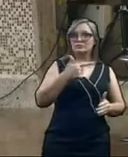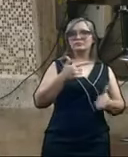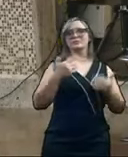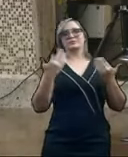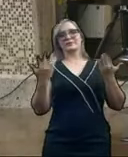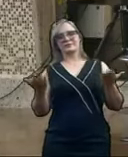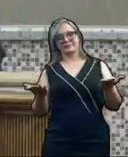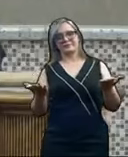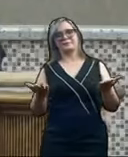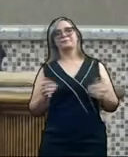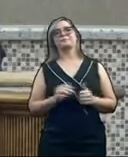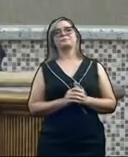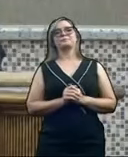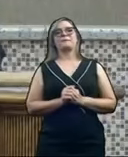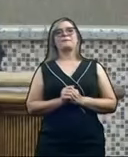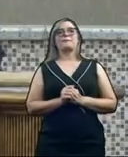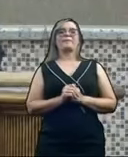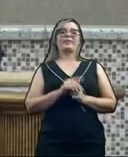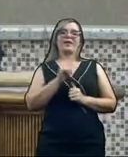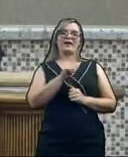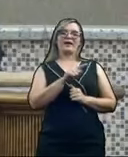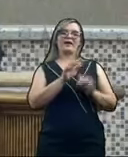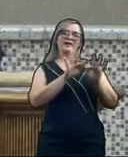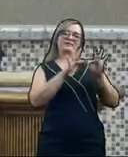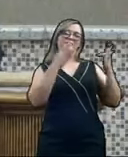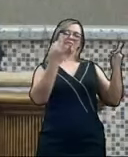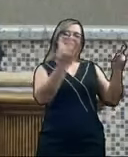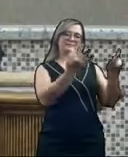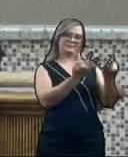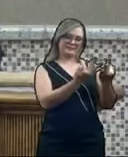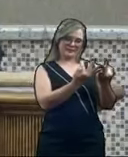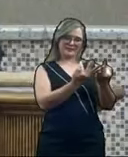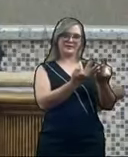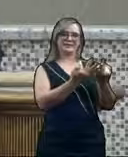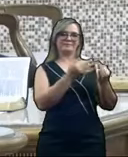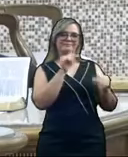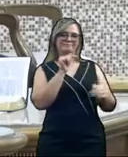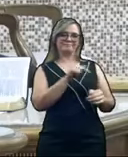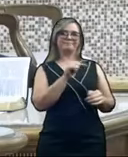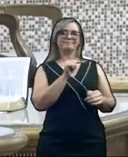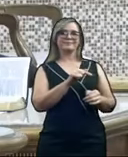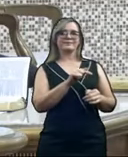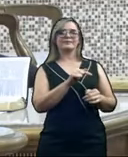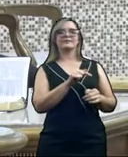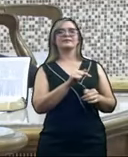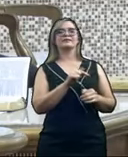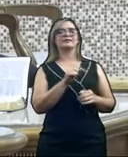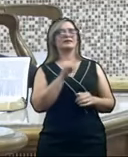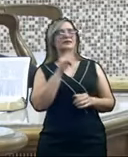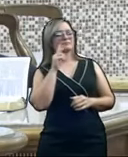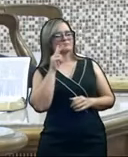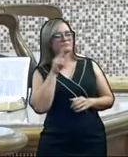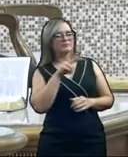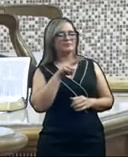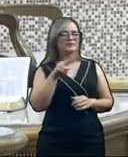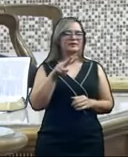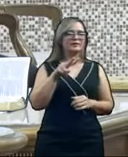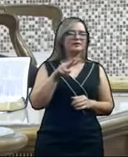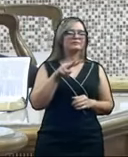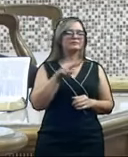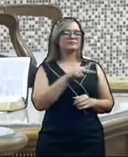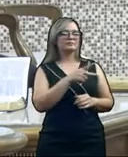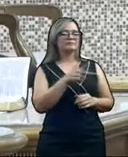coração da família Oi e aí começa o primeiro problema é o queridinho do papai e é o queridinho da